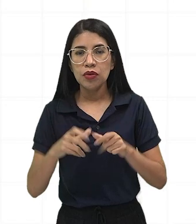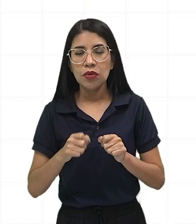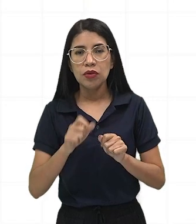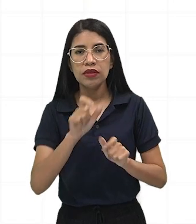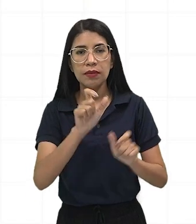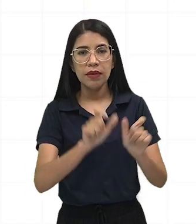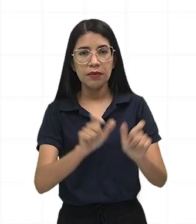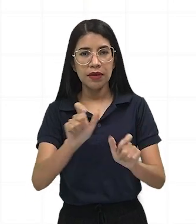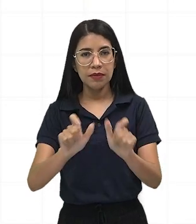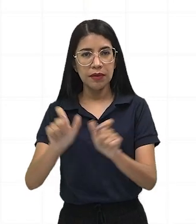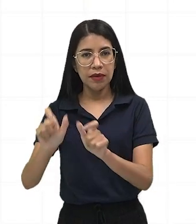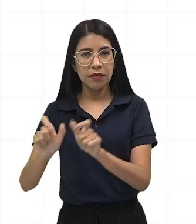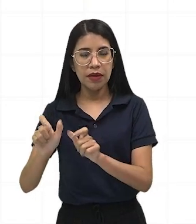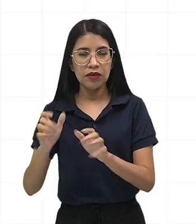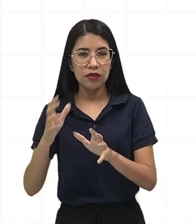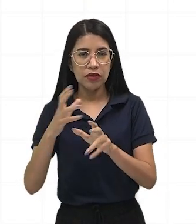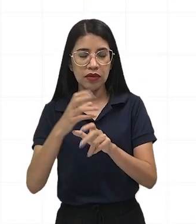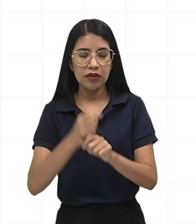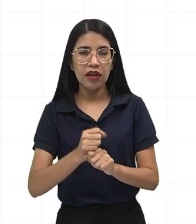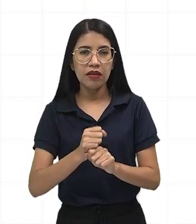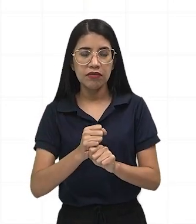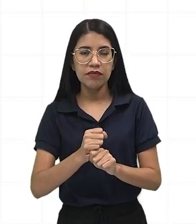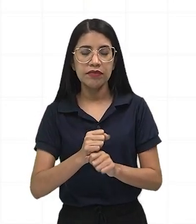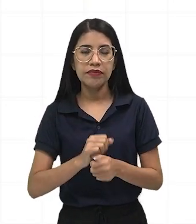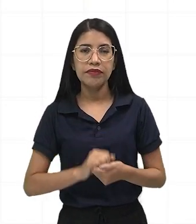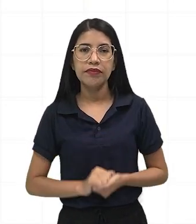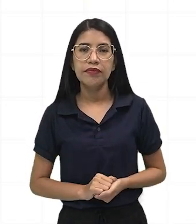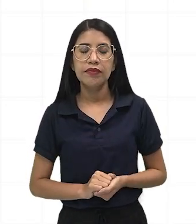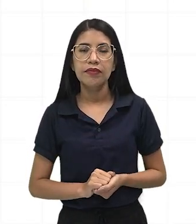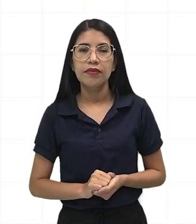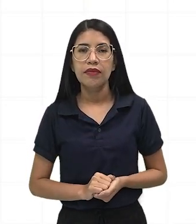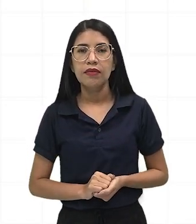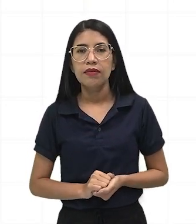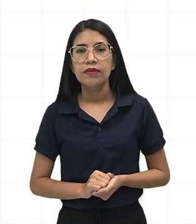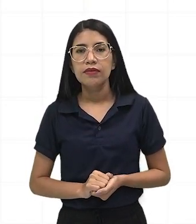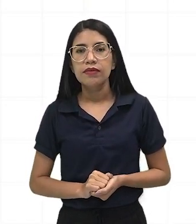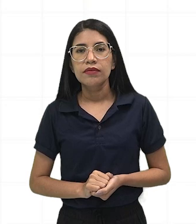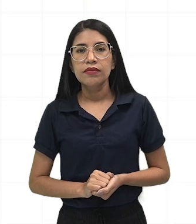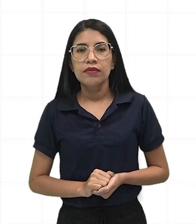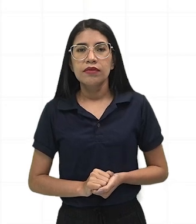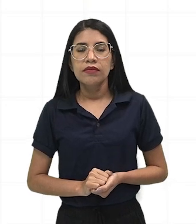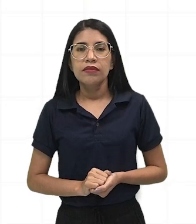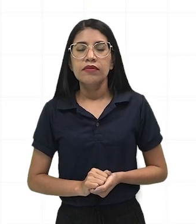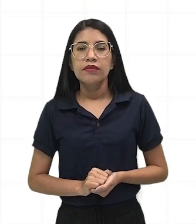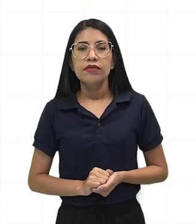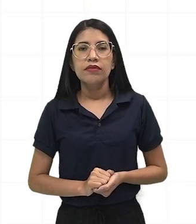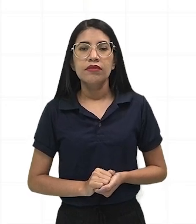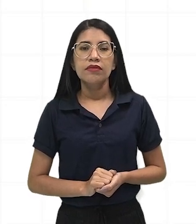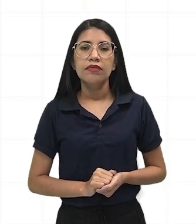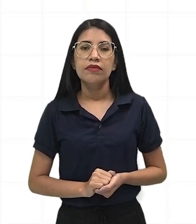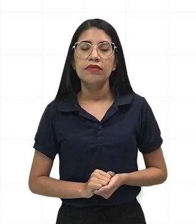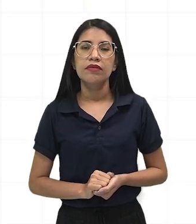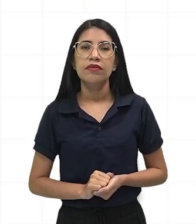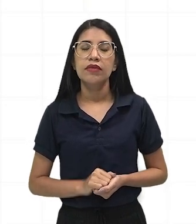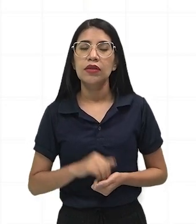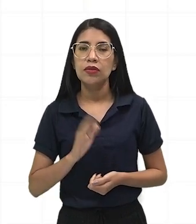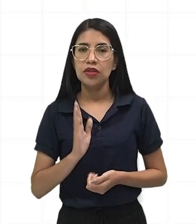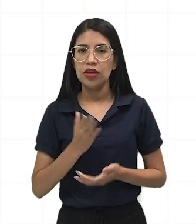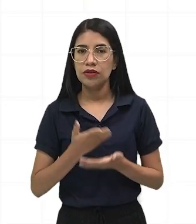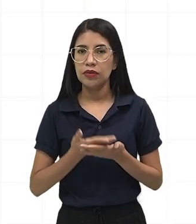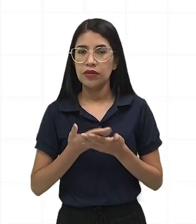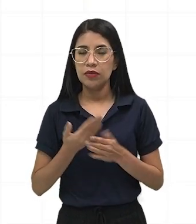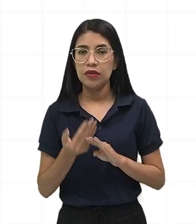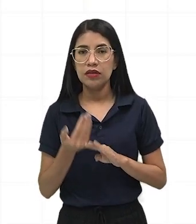população alvo. Tá? Então, no caso, nós já vimos aí nas nossas